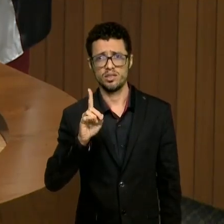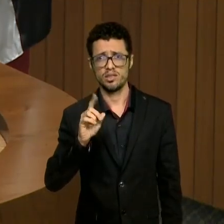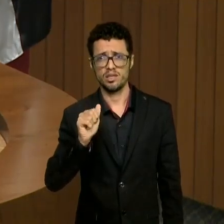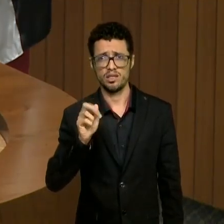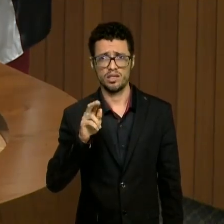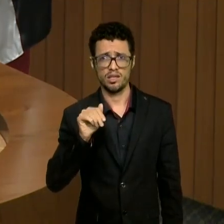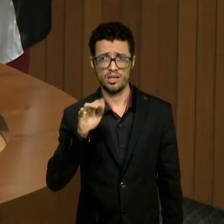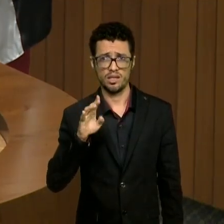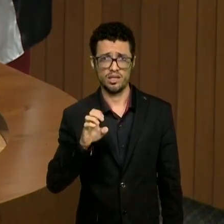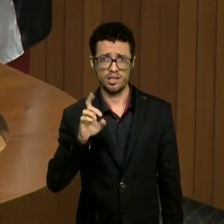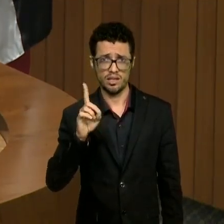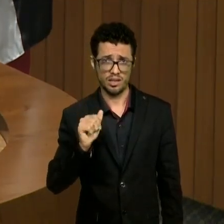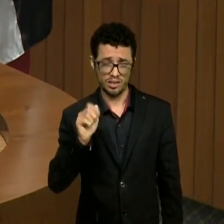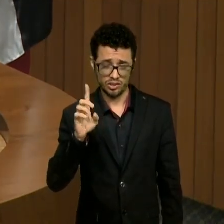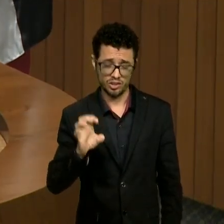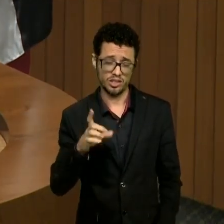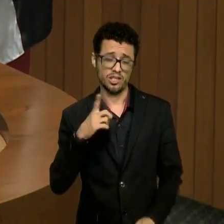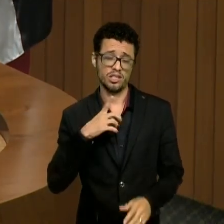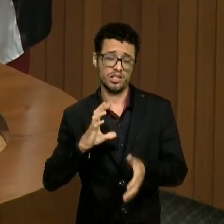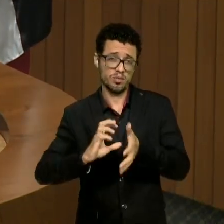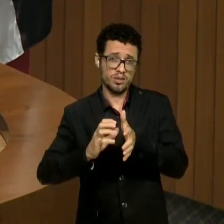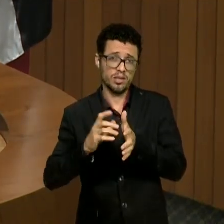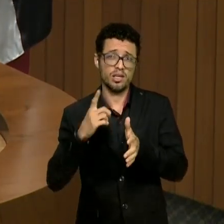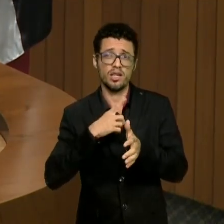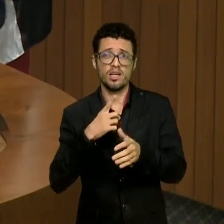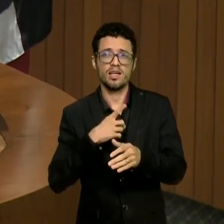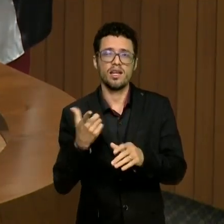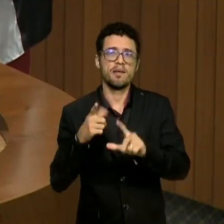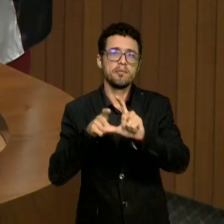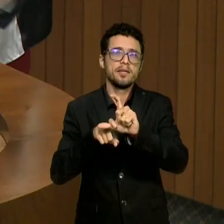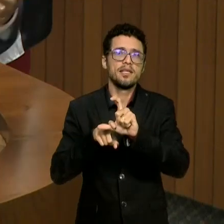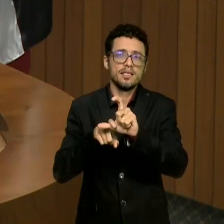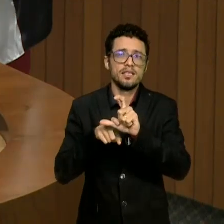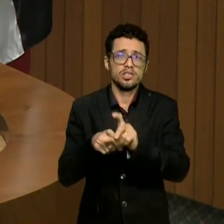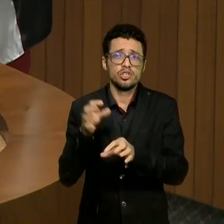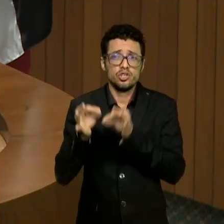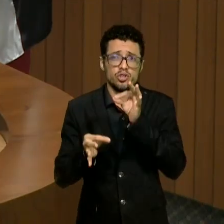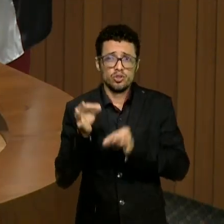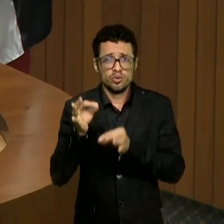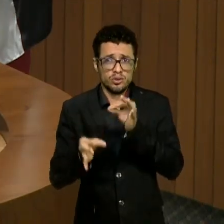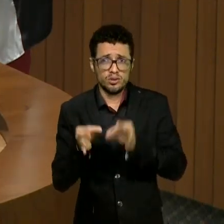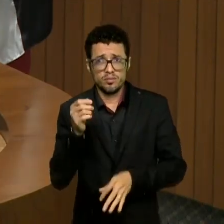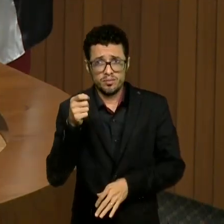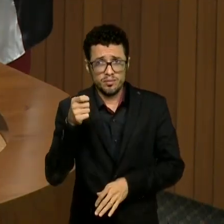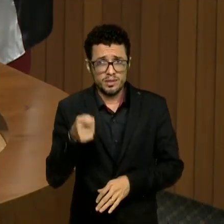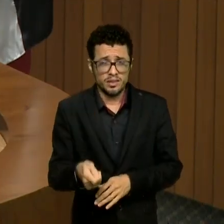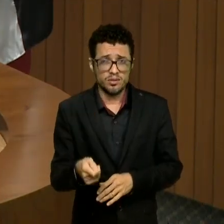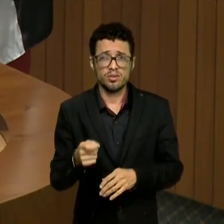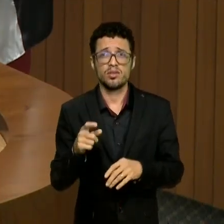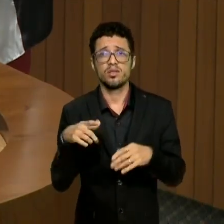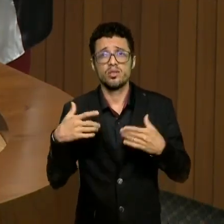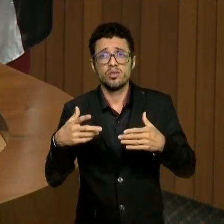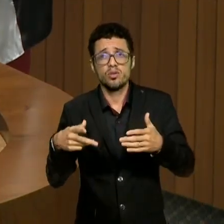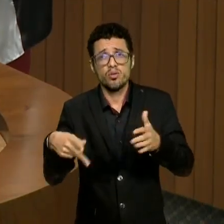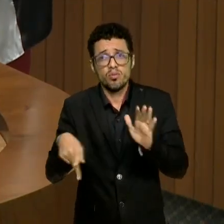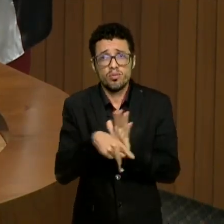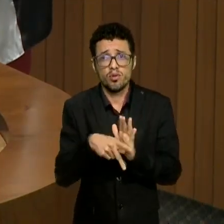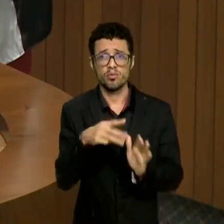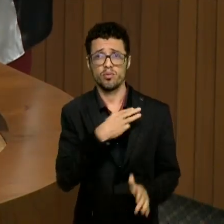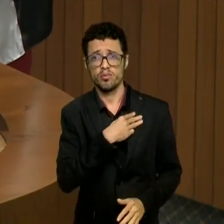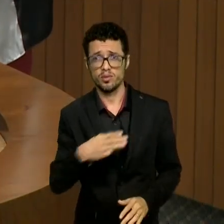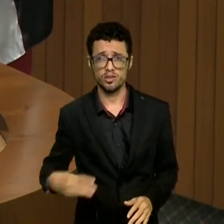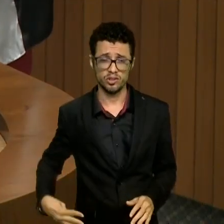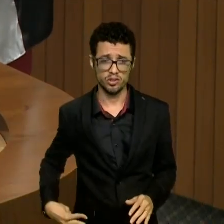está pendente de julgamento, por conta das evidentes manobras protelatórias que o próprio ministro tem utilizado para